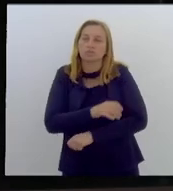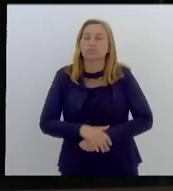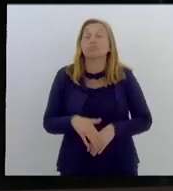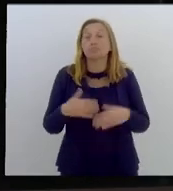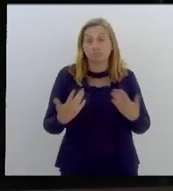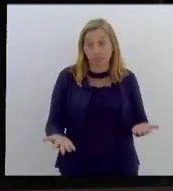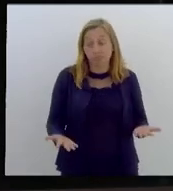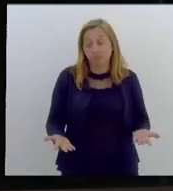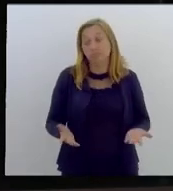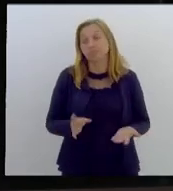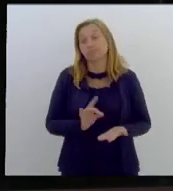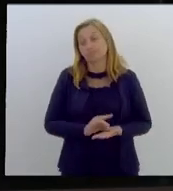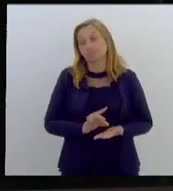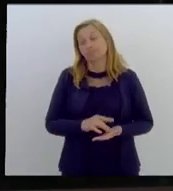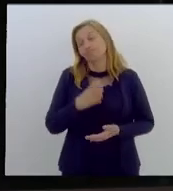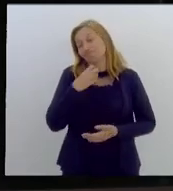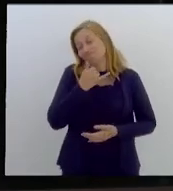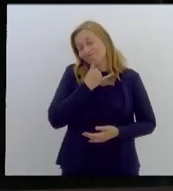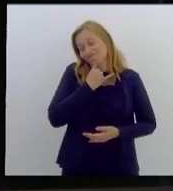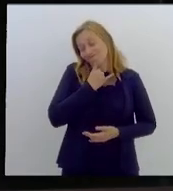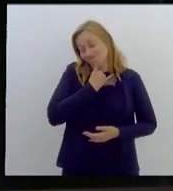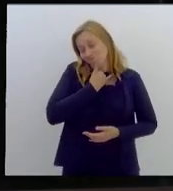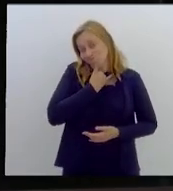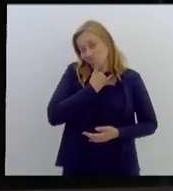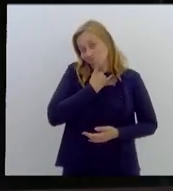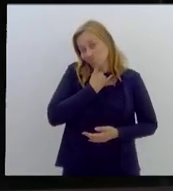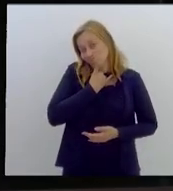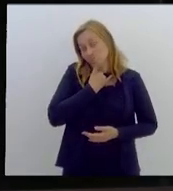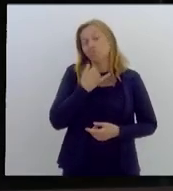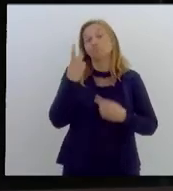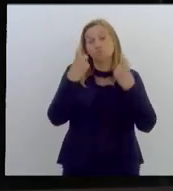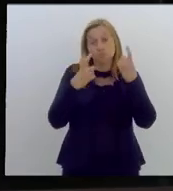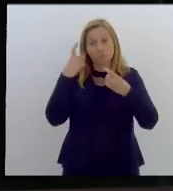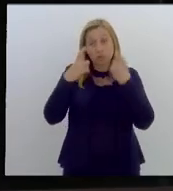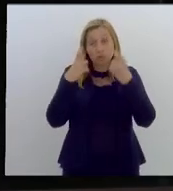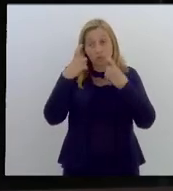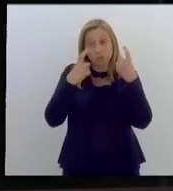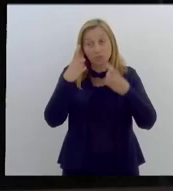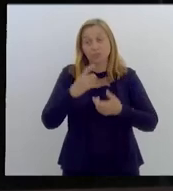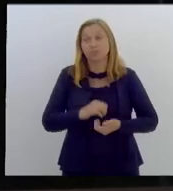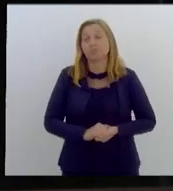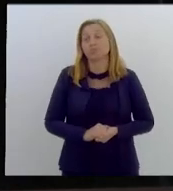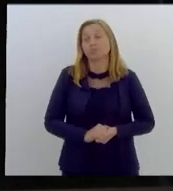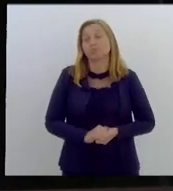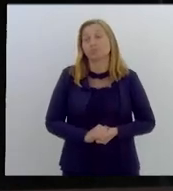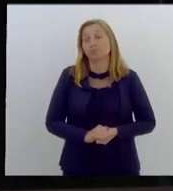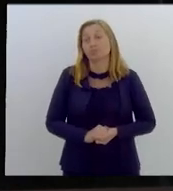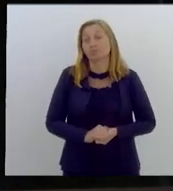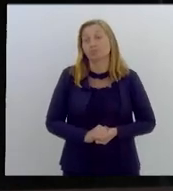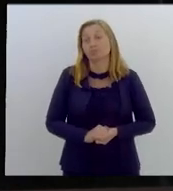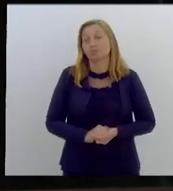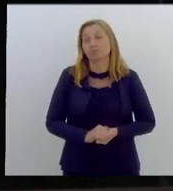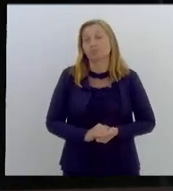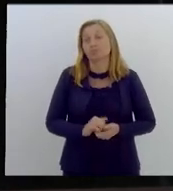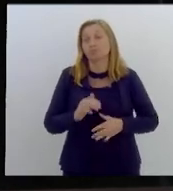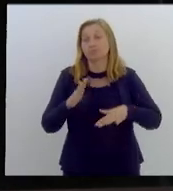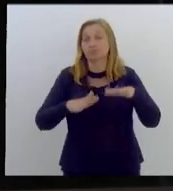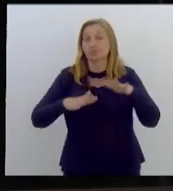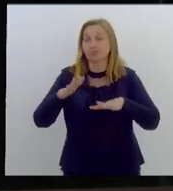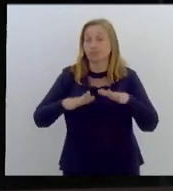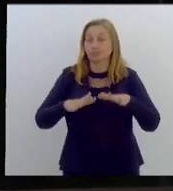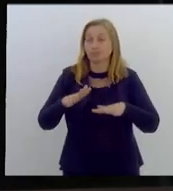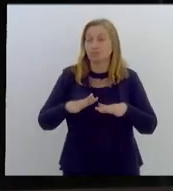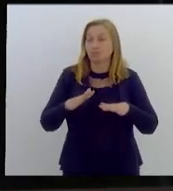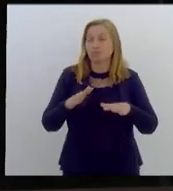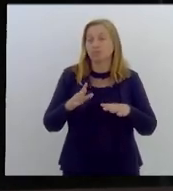Então, realmente é lamentável. Há uma preocupação por parte de determinados, não vou